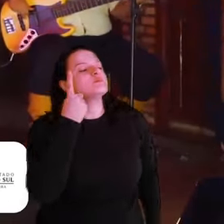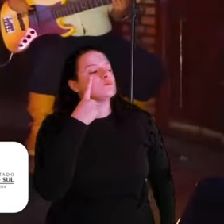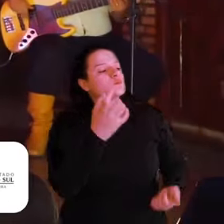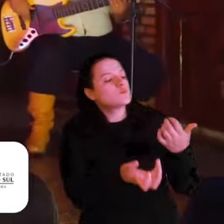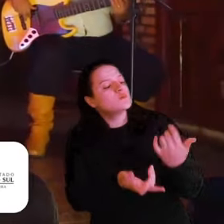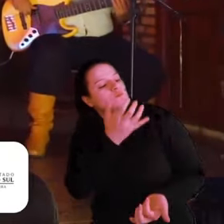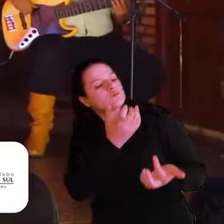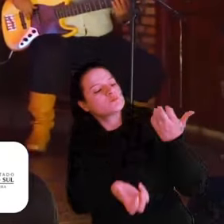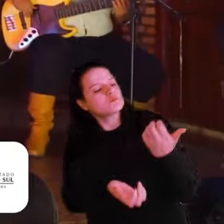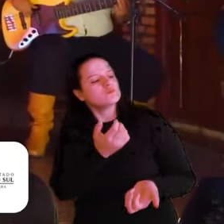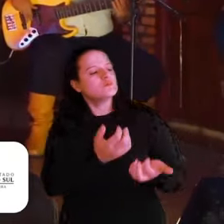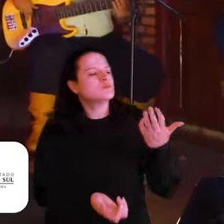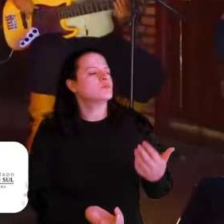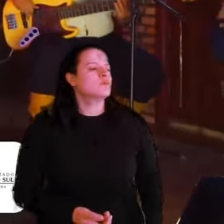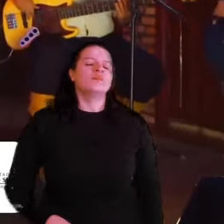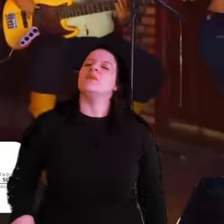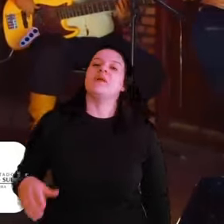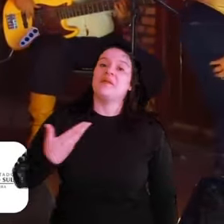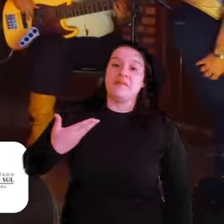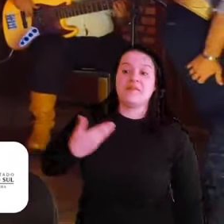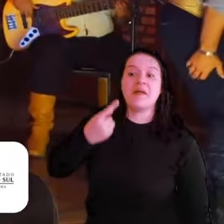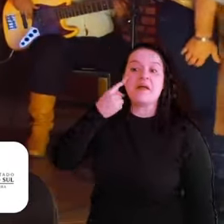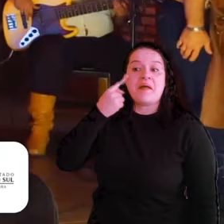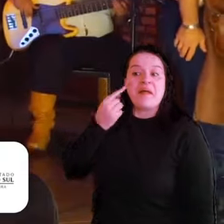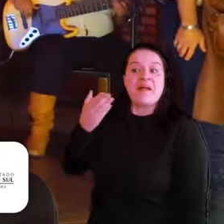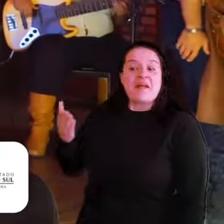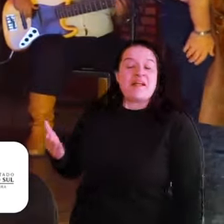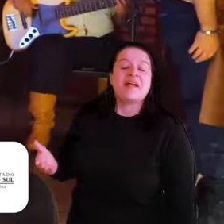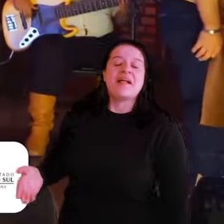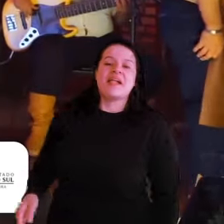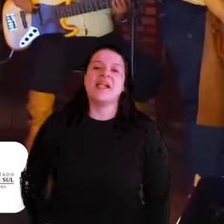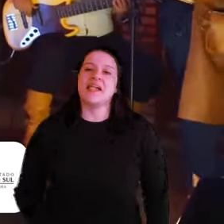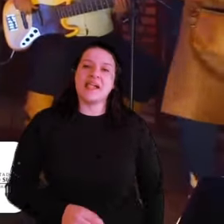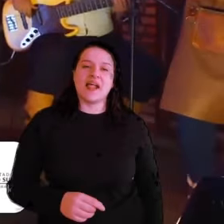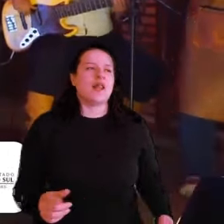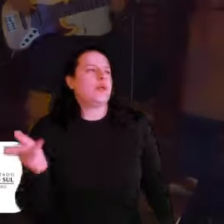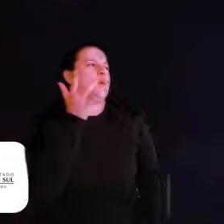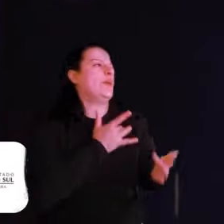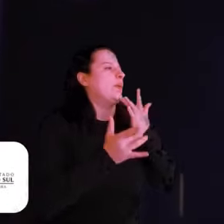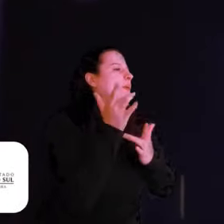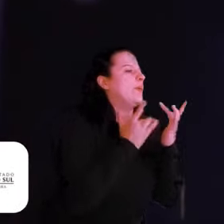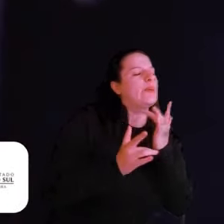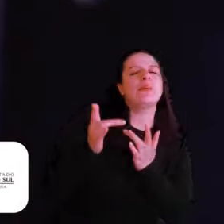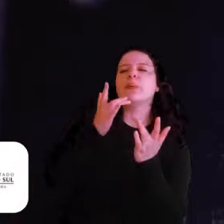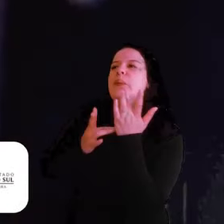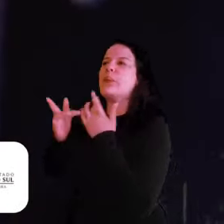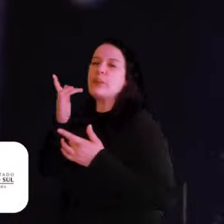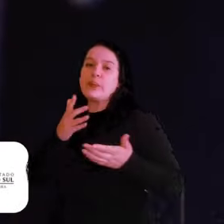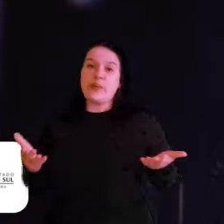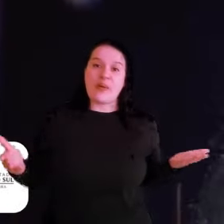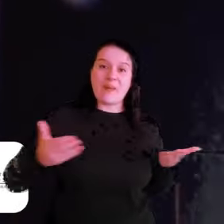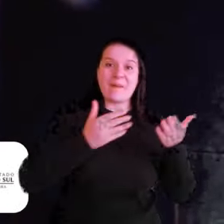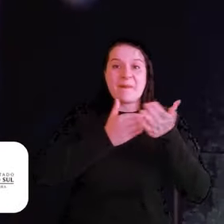Vamos ver como é que tá o fogo aqui, gurizão. Aí, meus amigos, olha aí, ó. A bom pra mais de meta, meu bem na